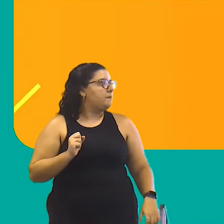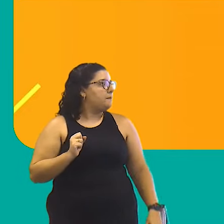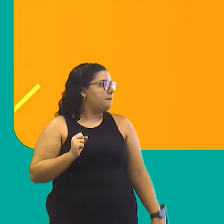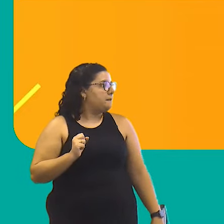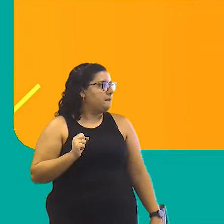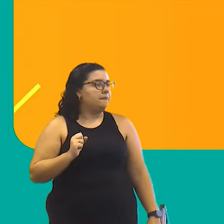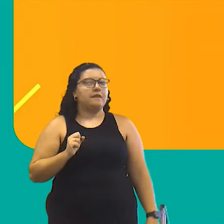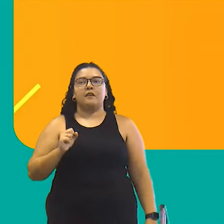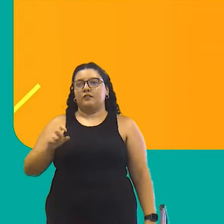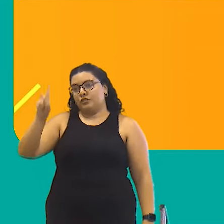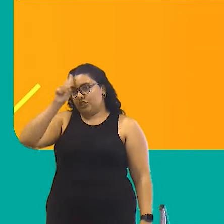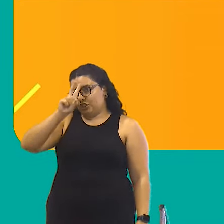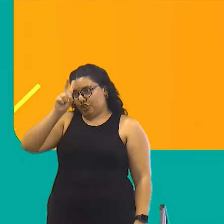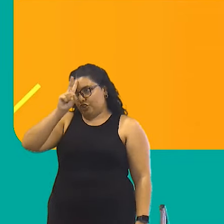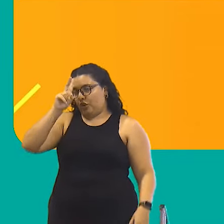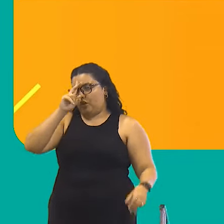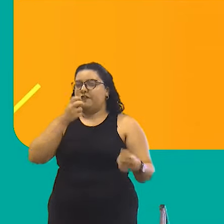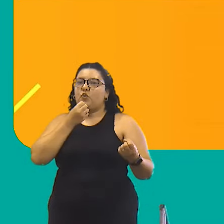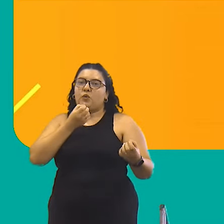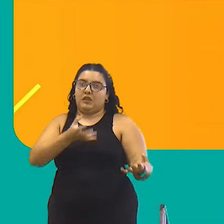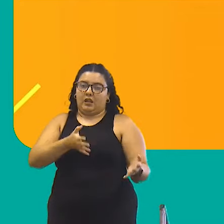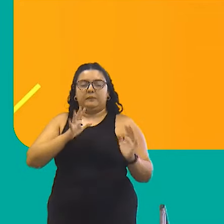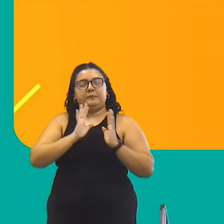Vou contar uma história diferente.